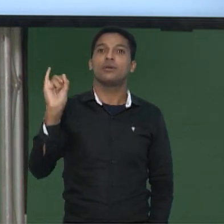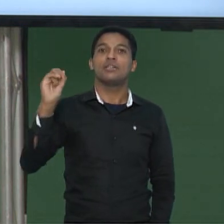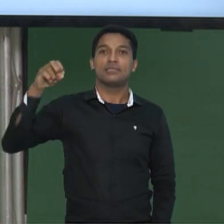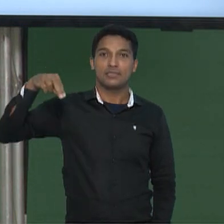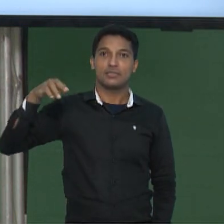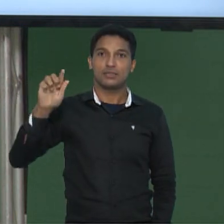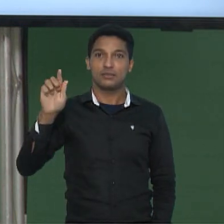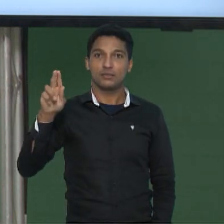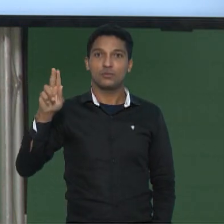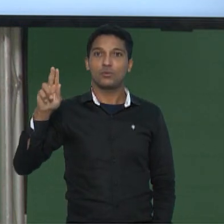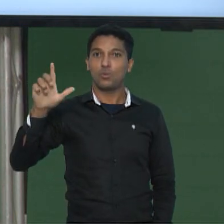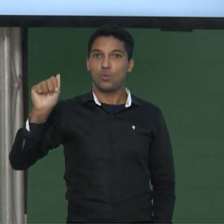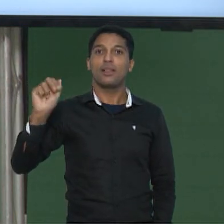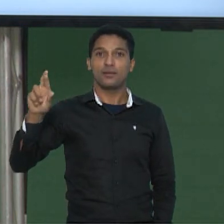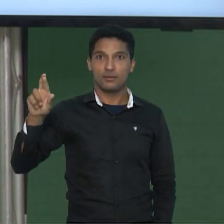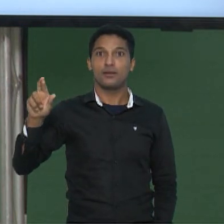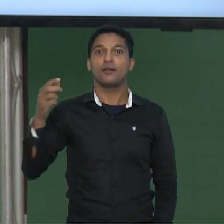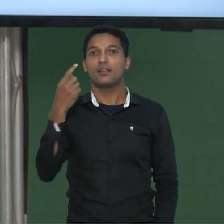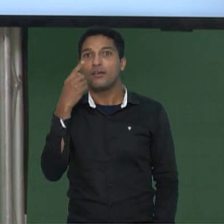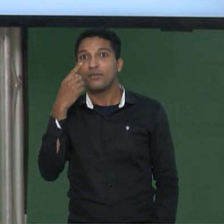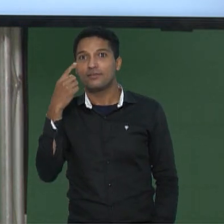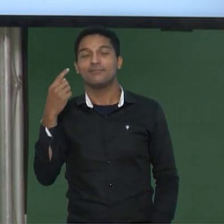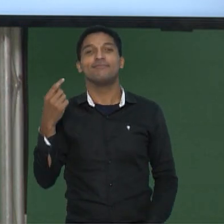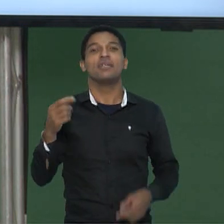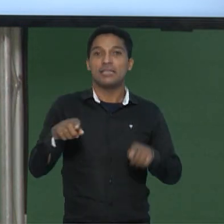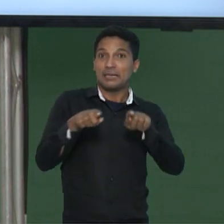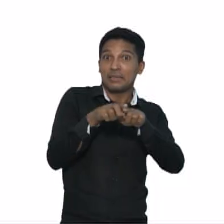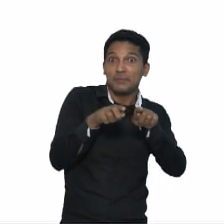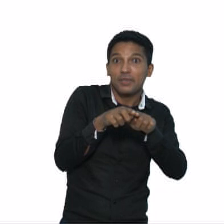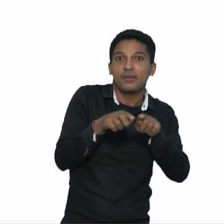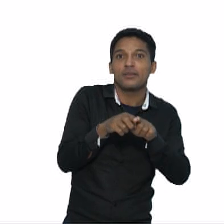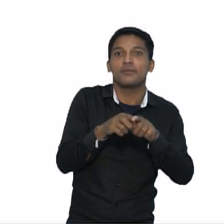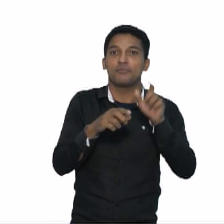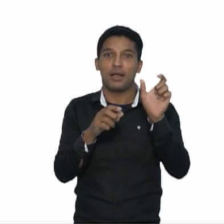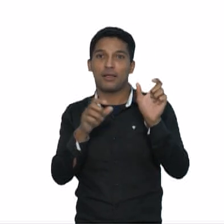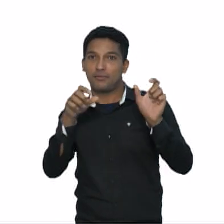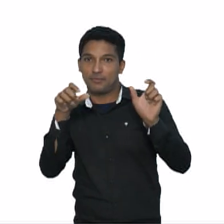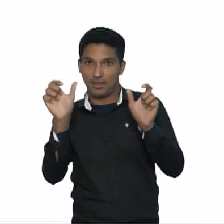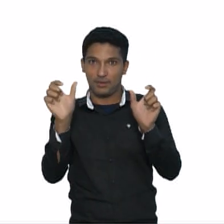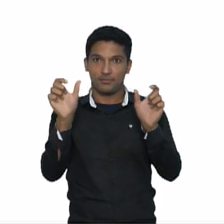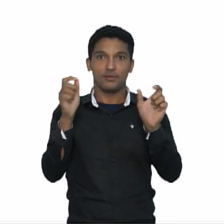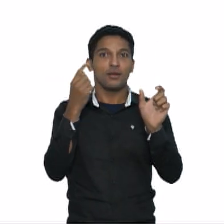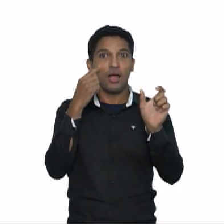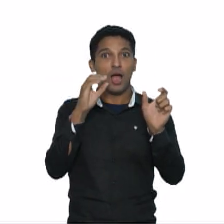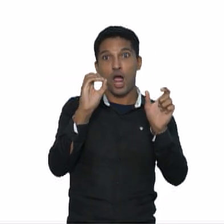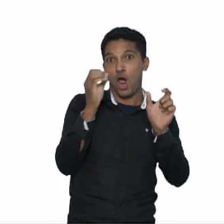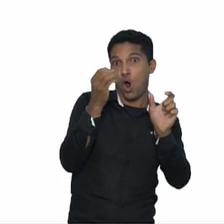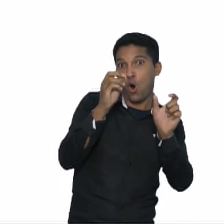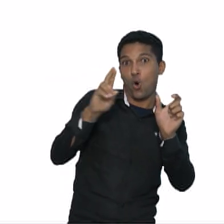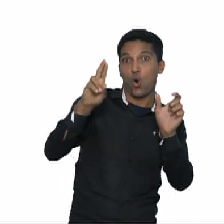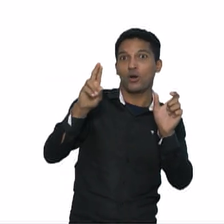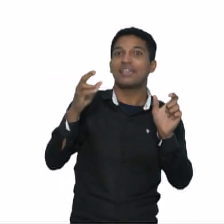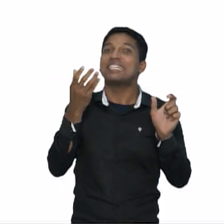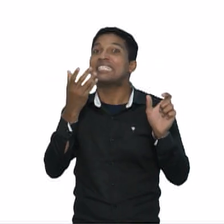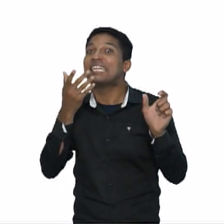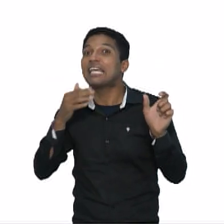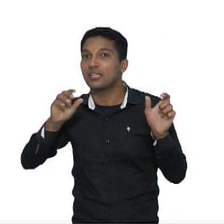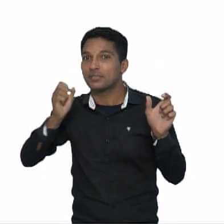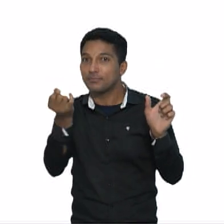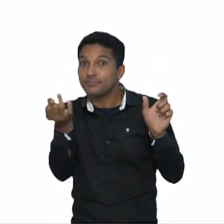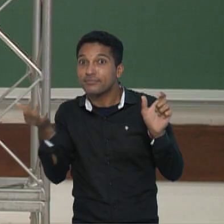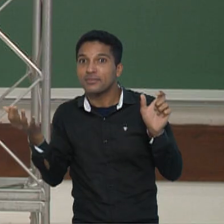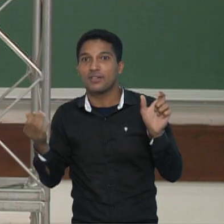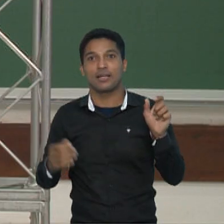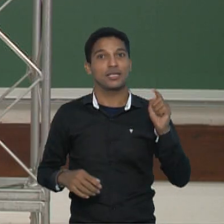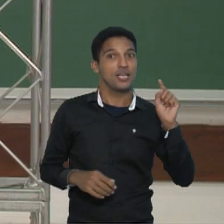or children. Opa, sorry. Child, criança, or children, crianças, que